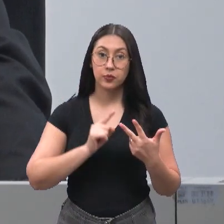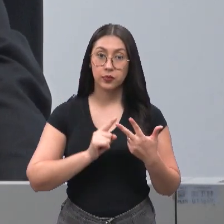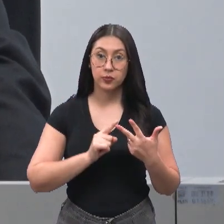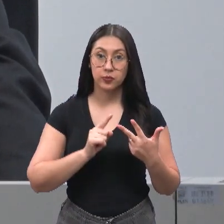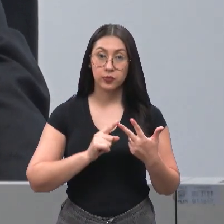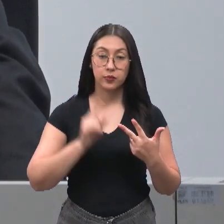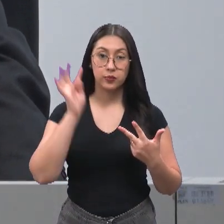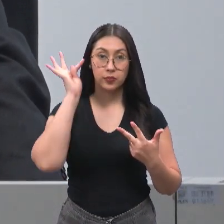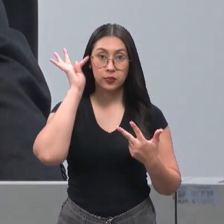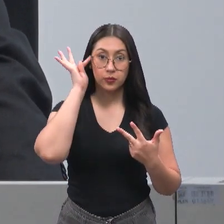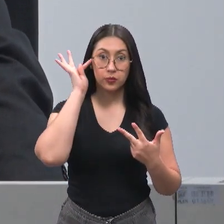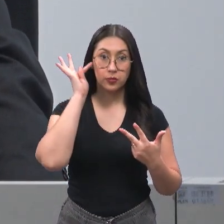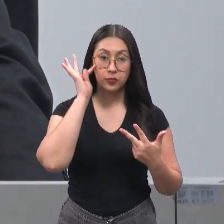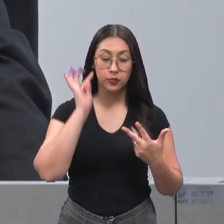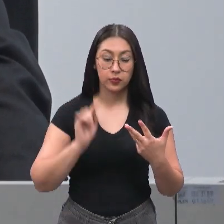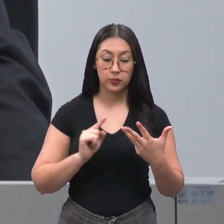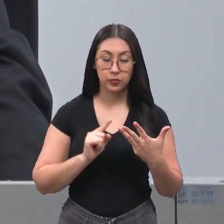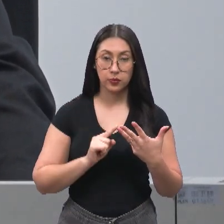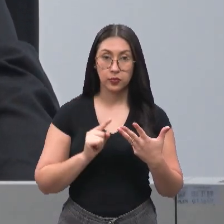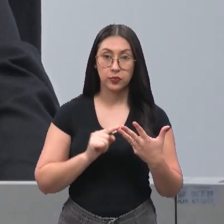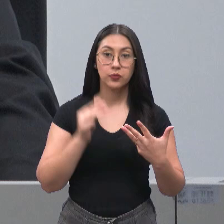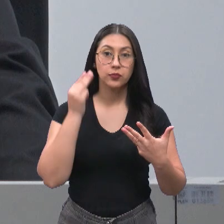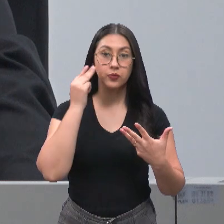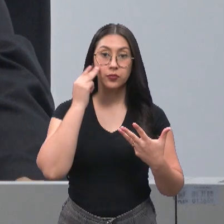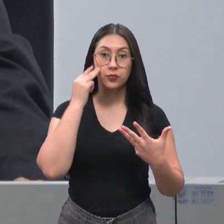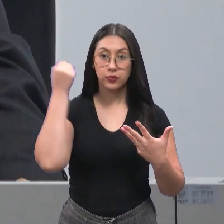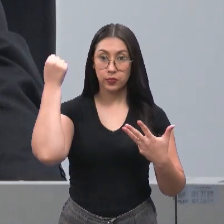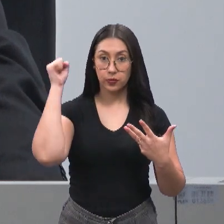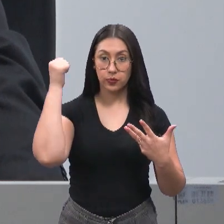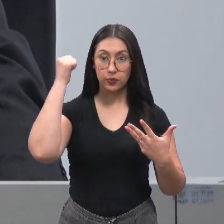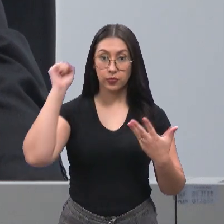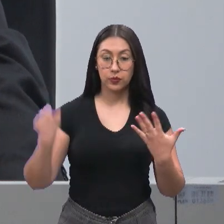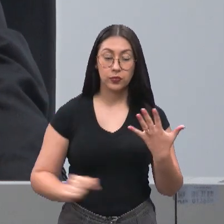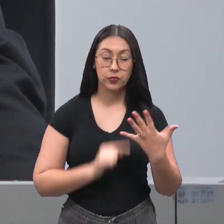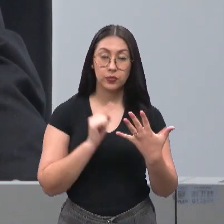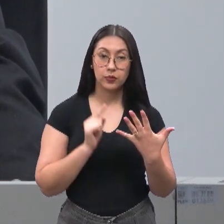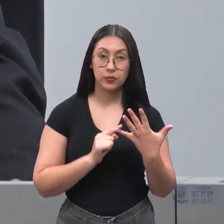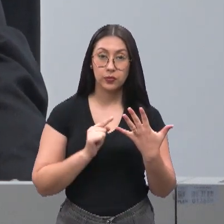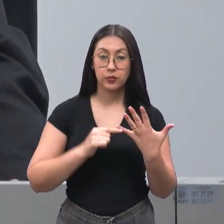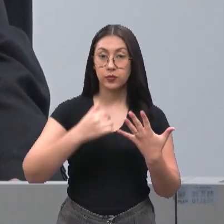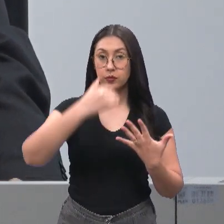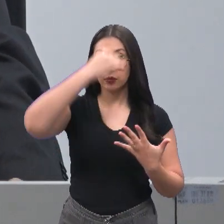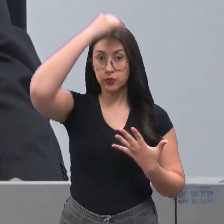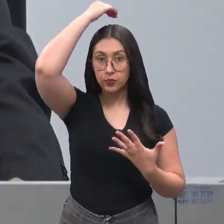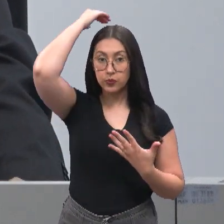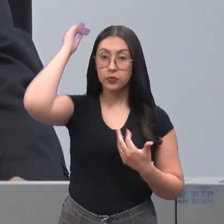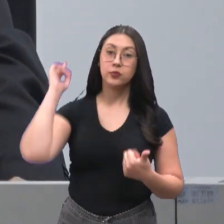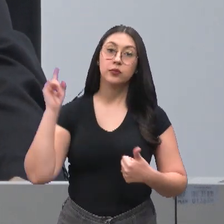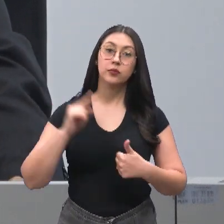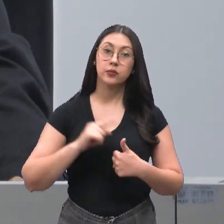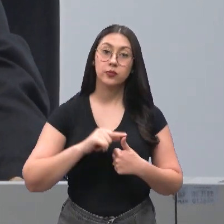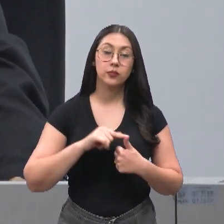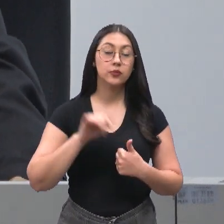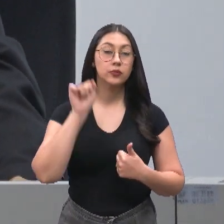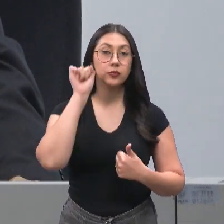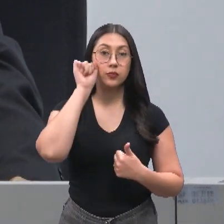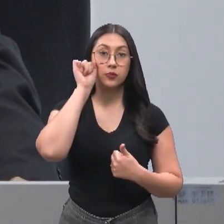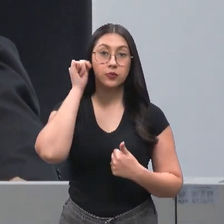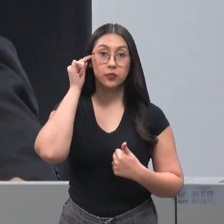Tomás Henrique, vereador Marcão da Academia, vereador Carlos Abranches, vereadora Amélia